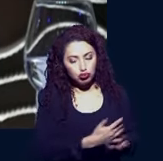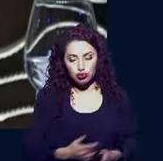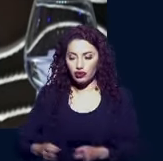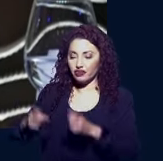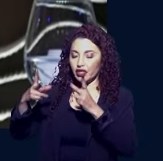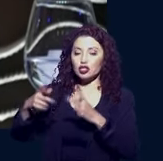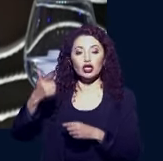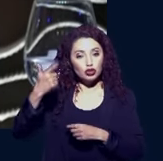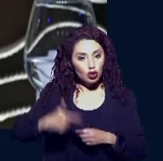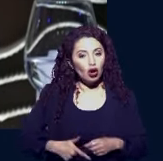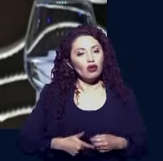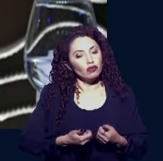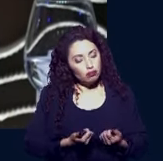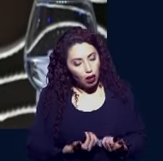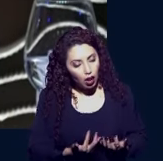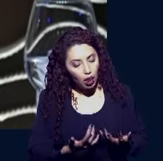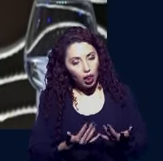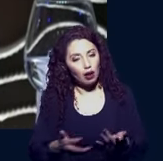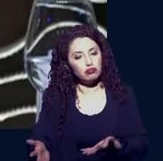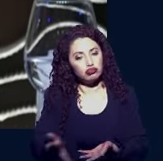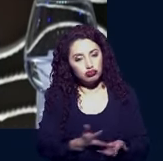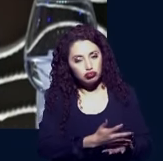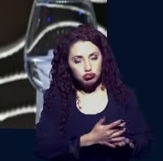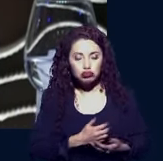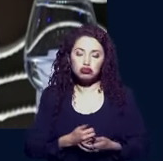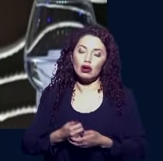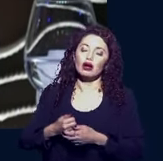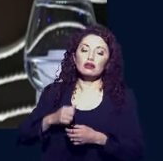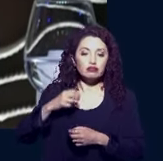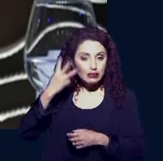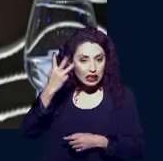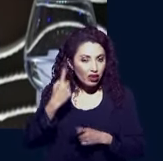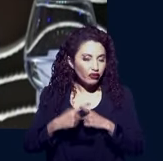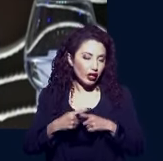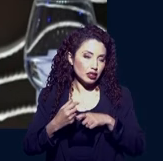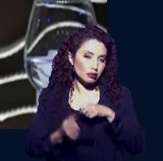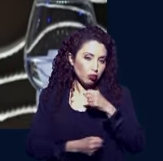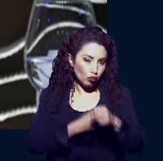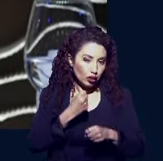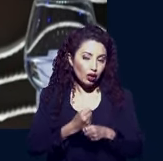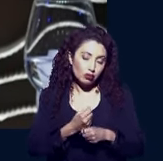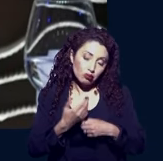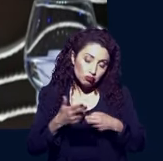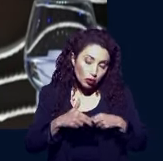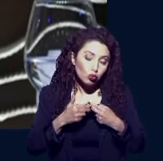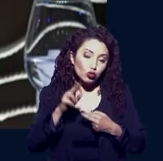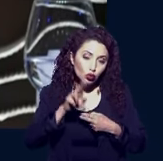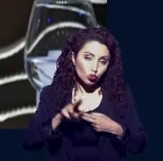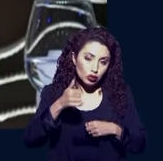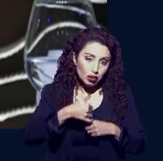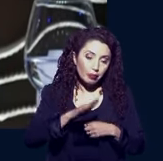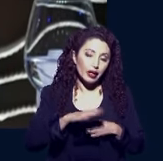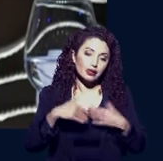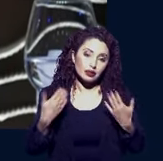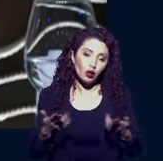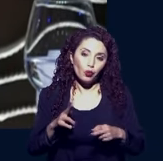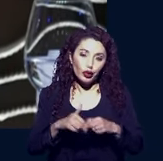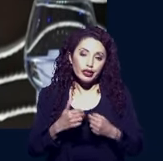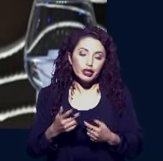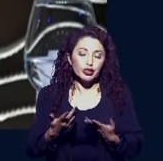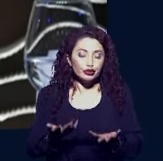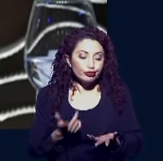pesticida tem que ser maior né mas a gente teima aqui em querer estigmatizar o nosso